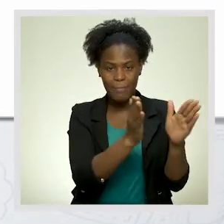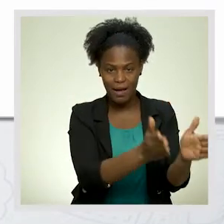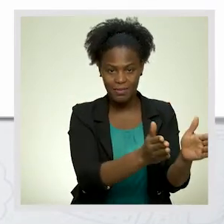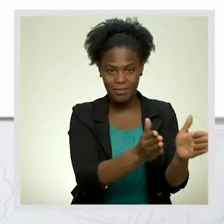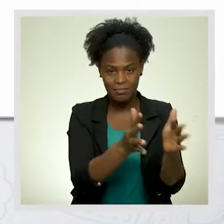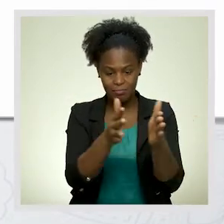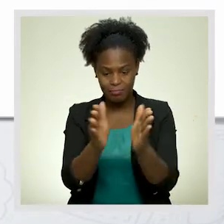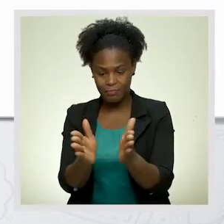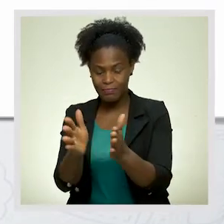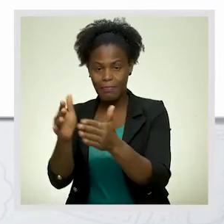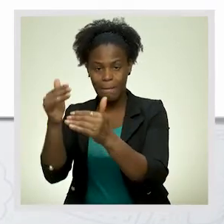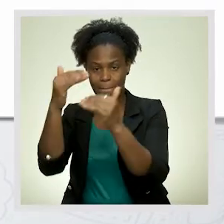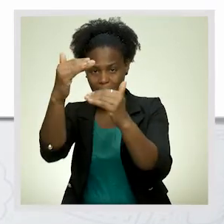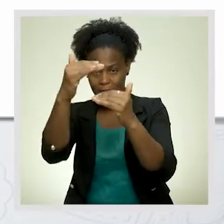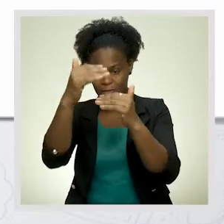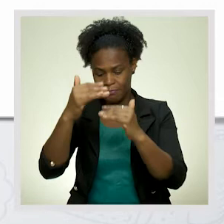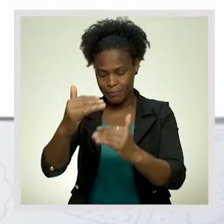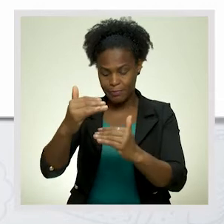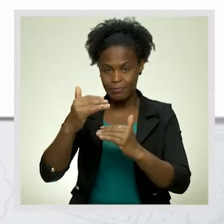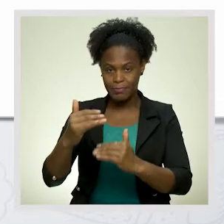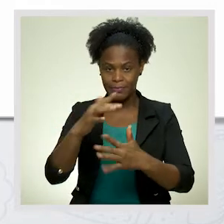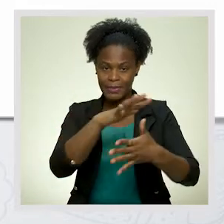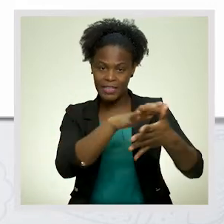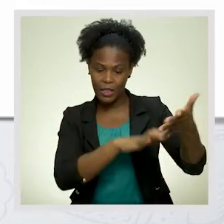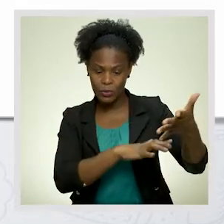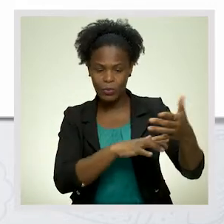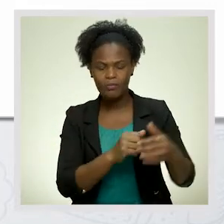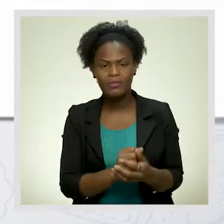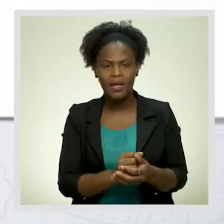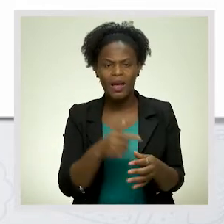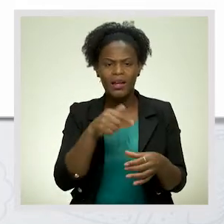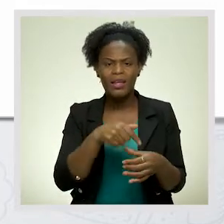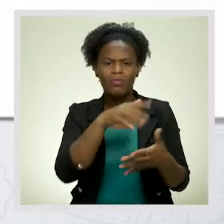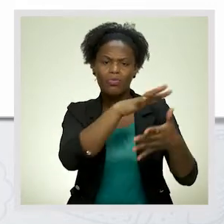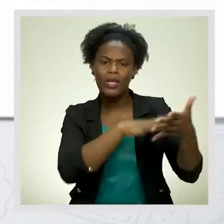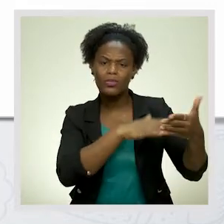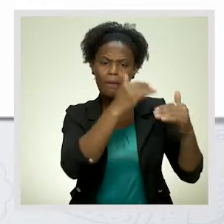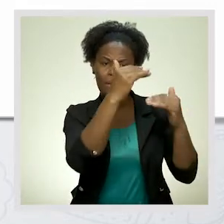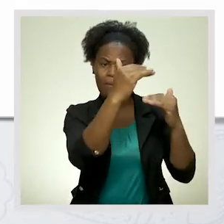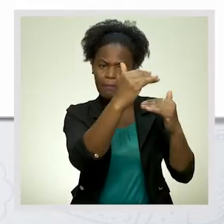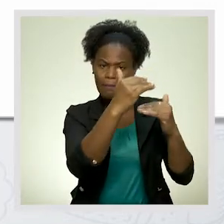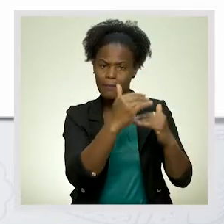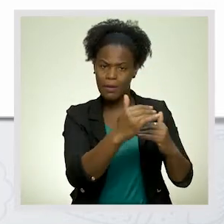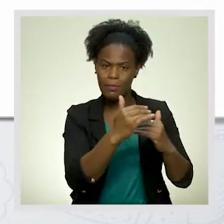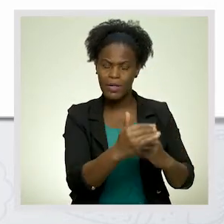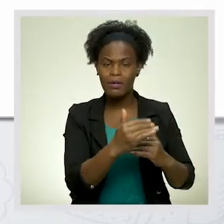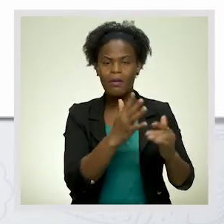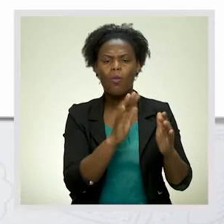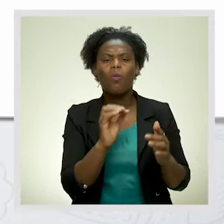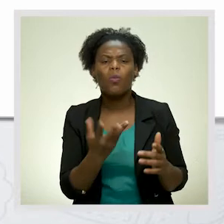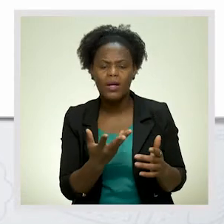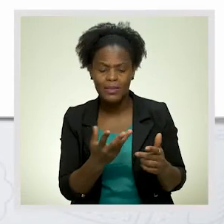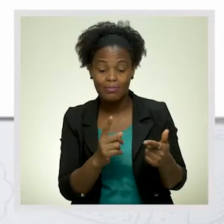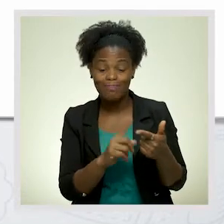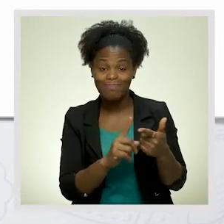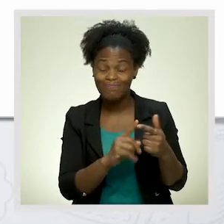texto narrativo. E quais são as partes que compõem um texto narrativo? Temos aqui a